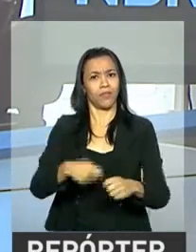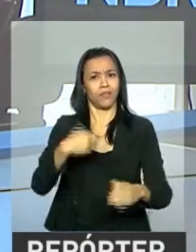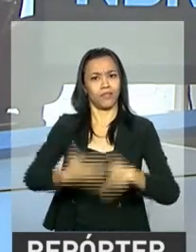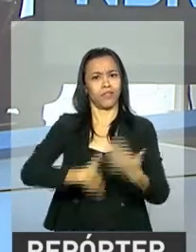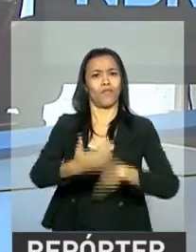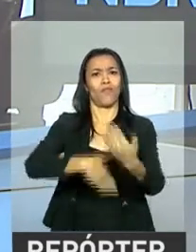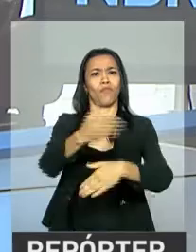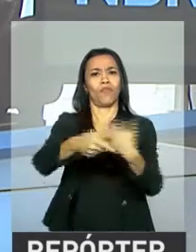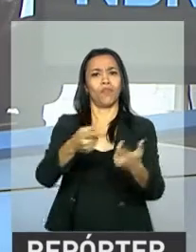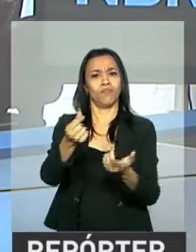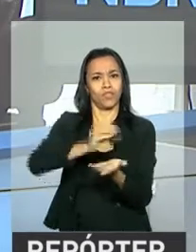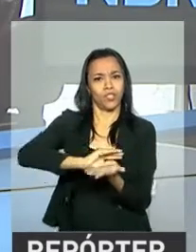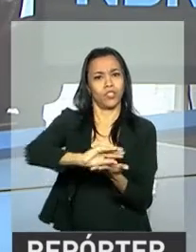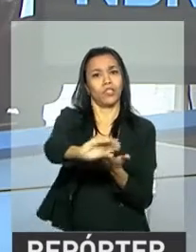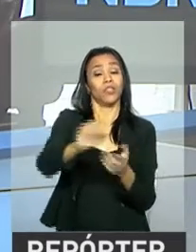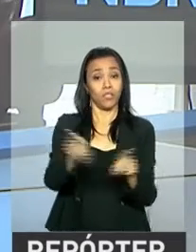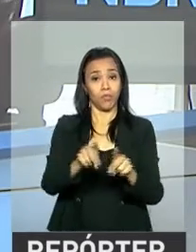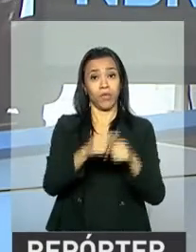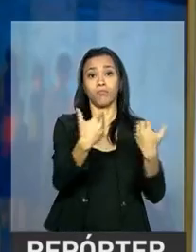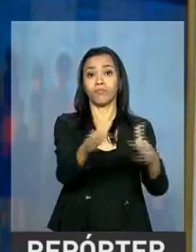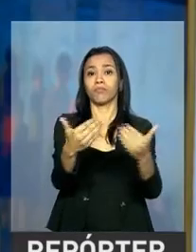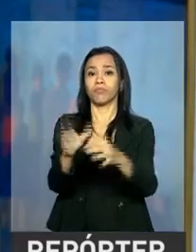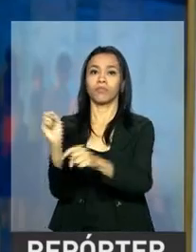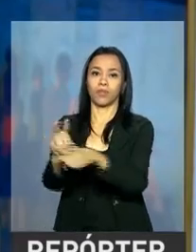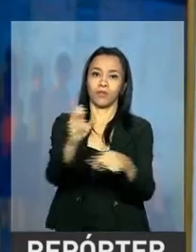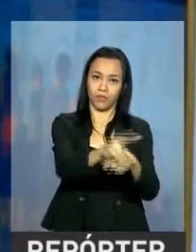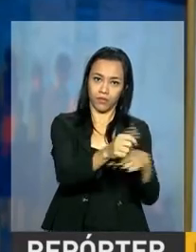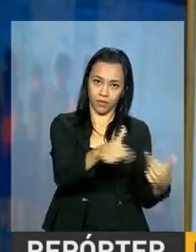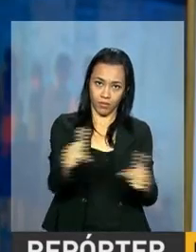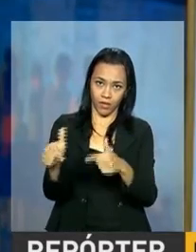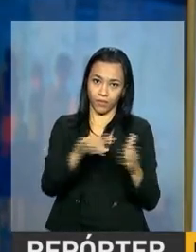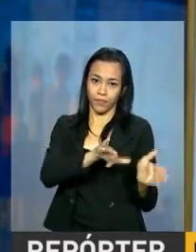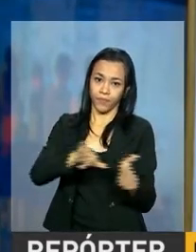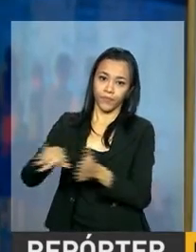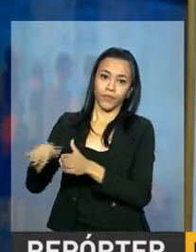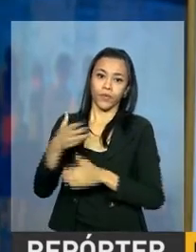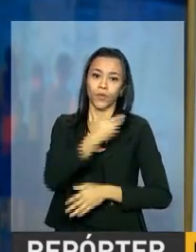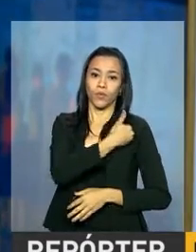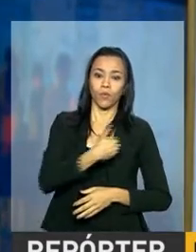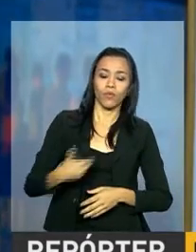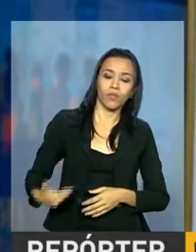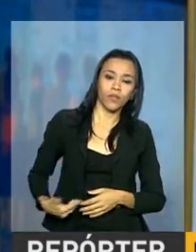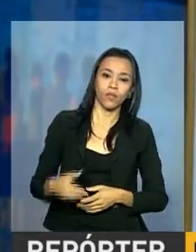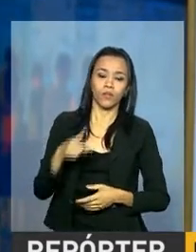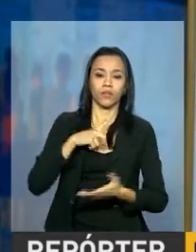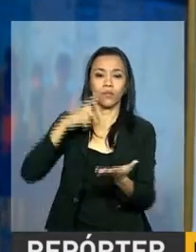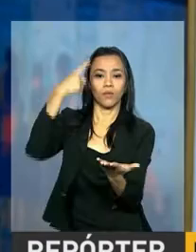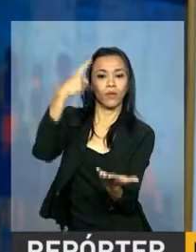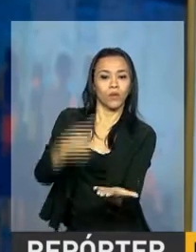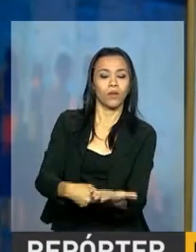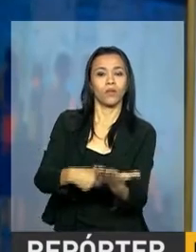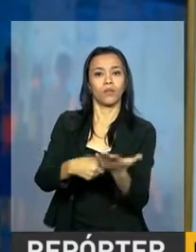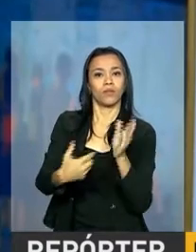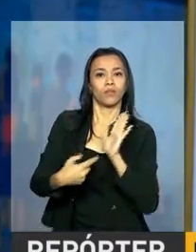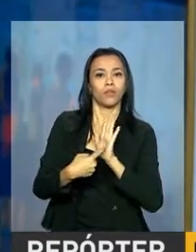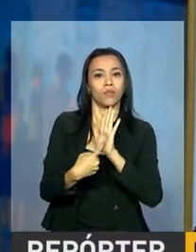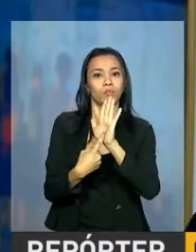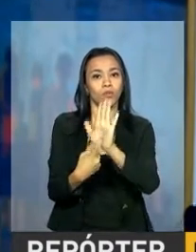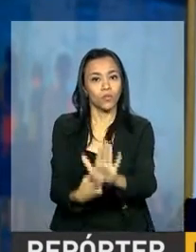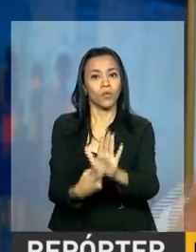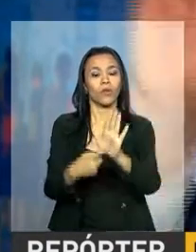e investir e também gerar empregos o governo está comprometido e mostrou isso claramente